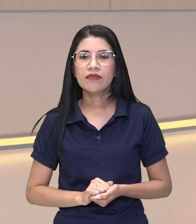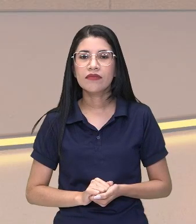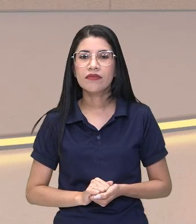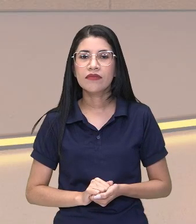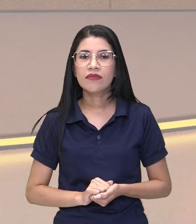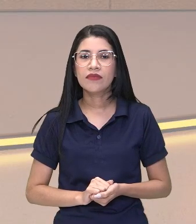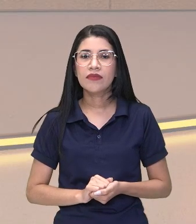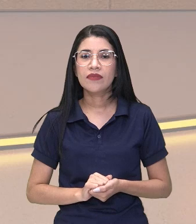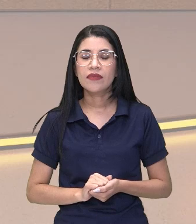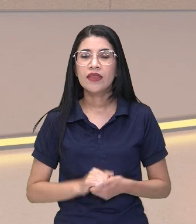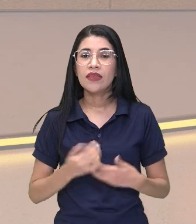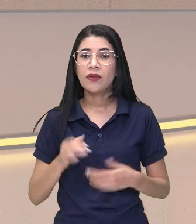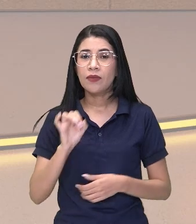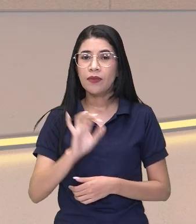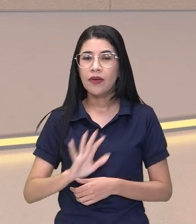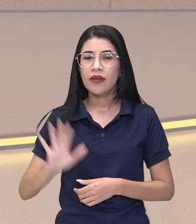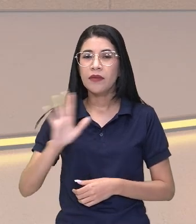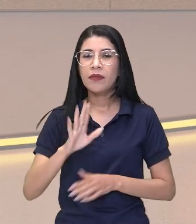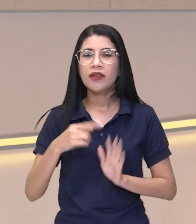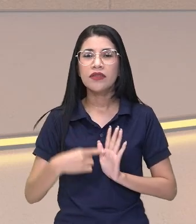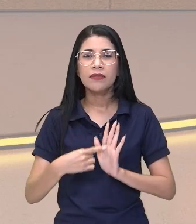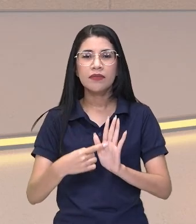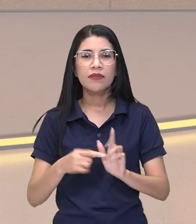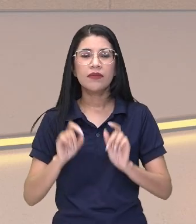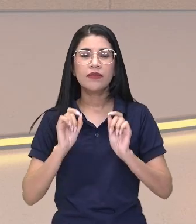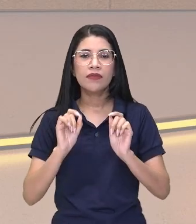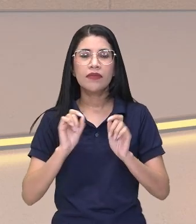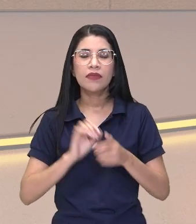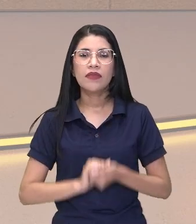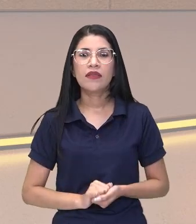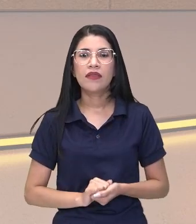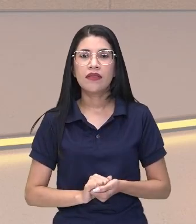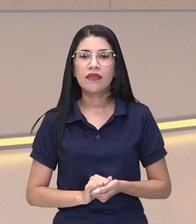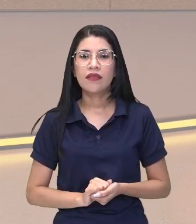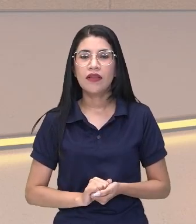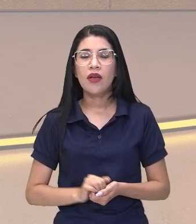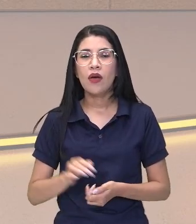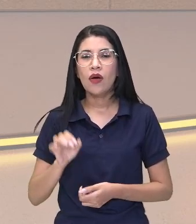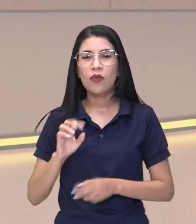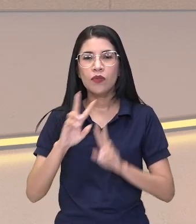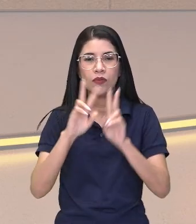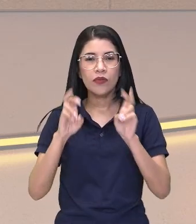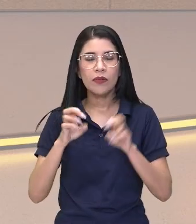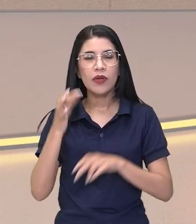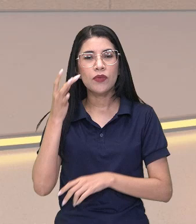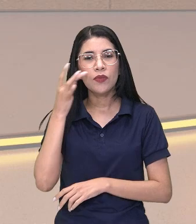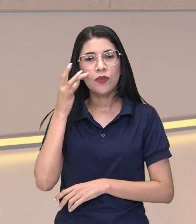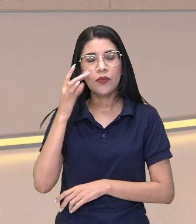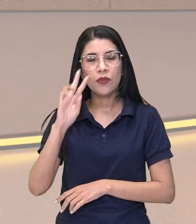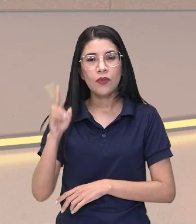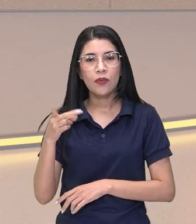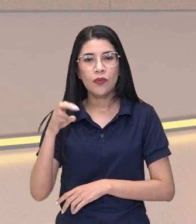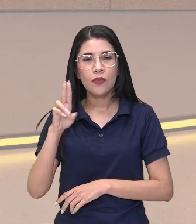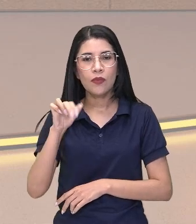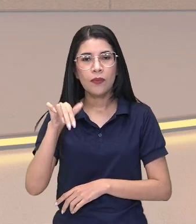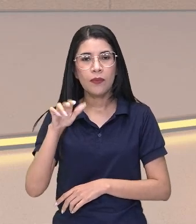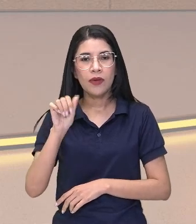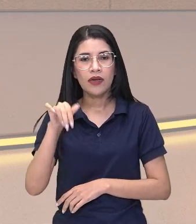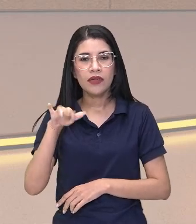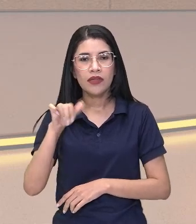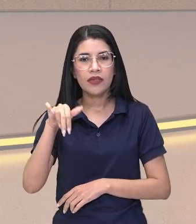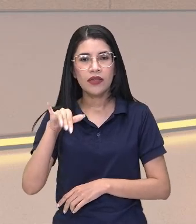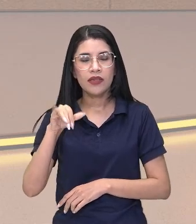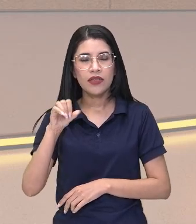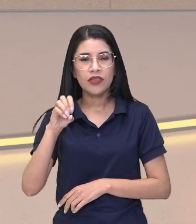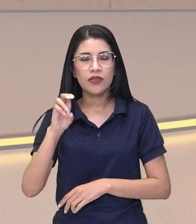Exatamente numa imagem que trabalha o quê, né? Este humanismo. Então nós temos essa imagem que é então